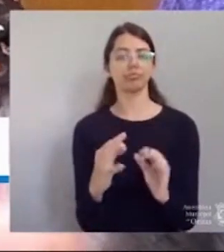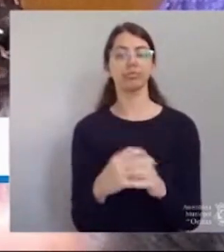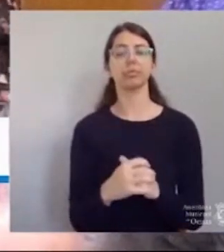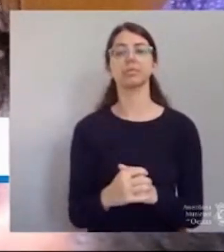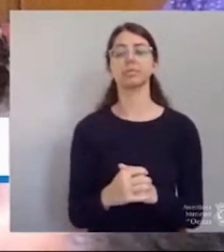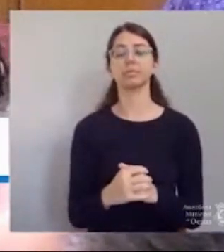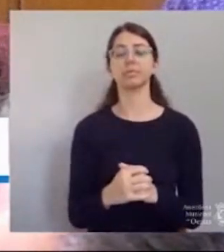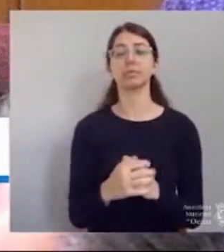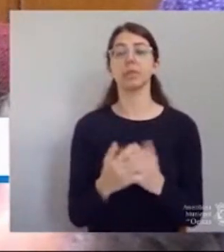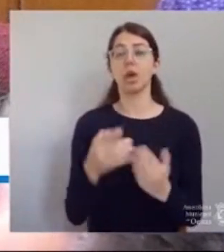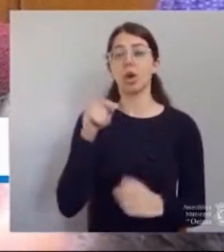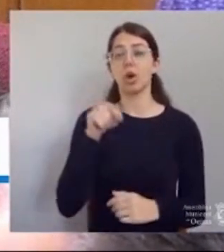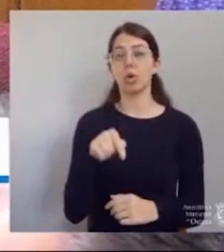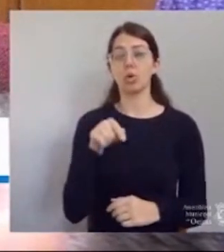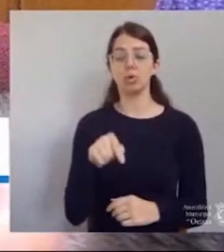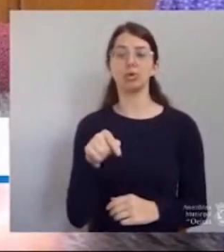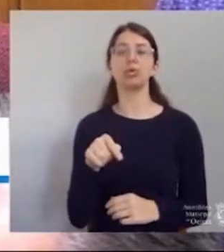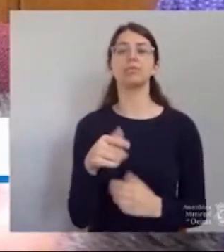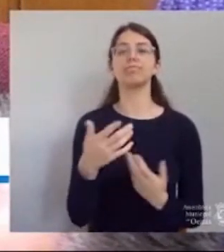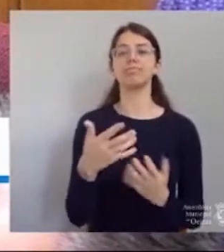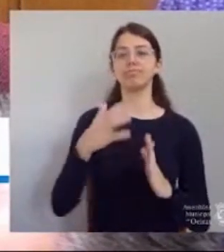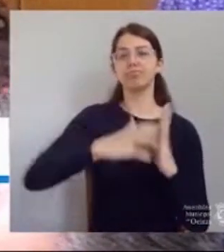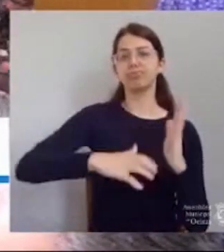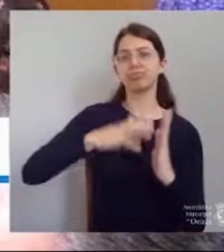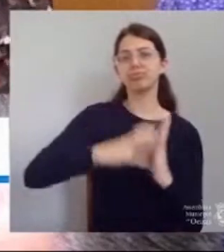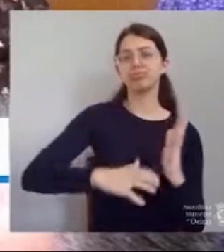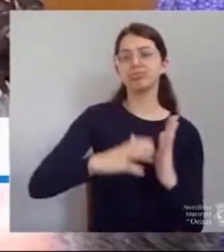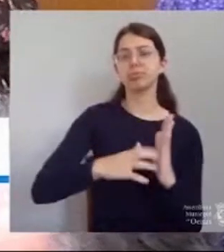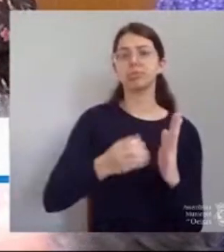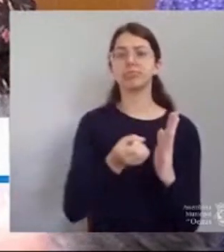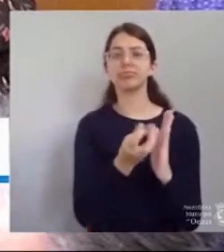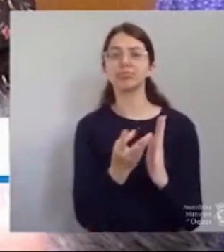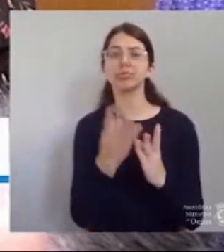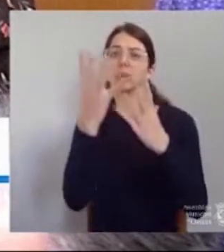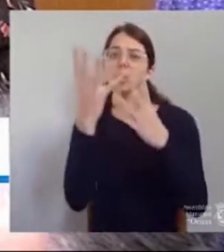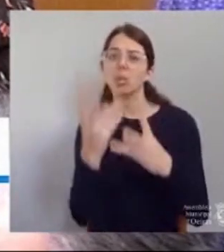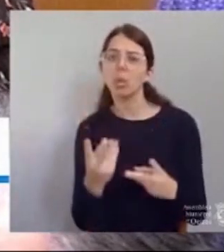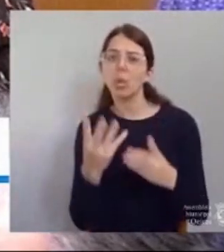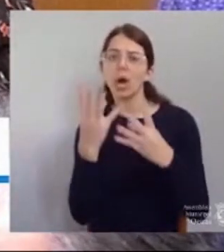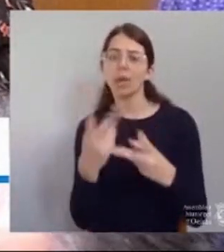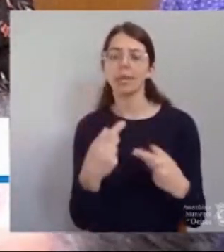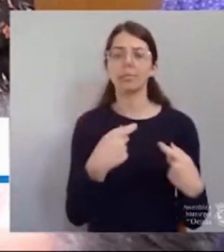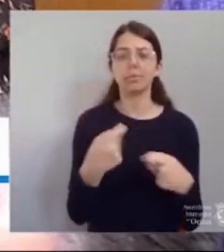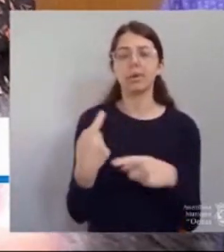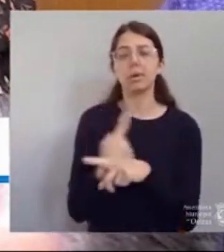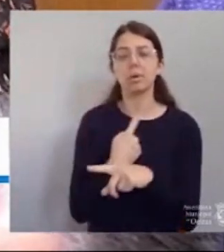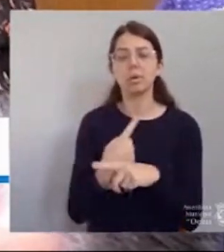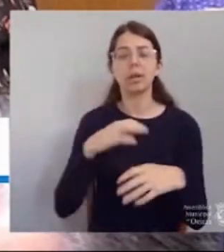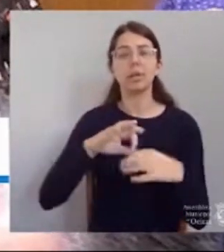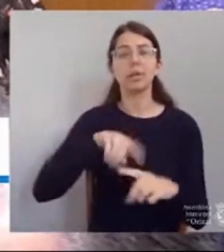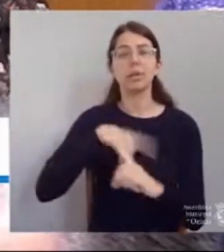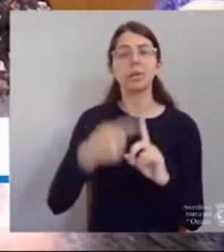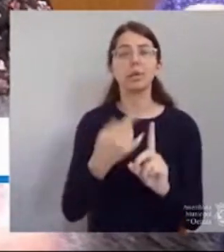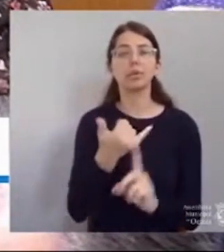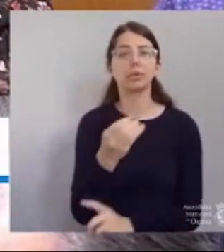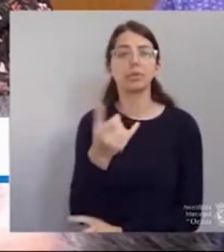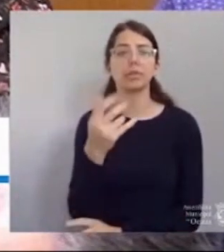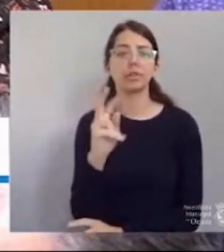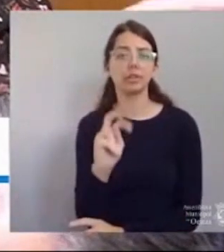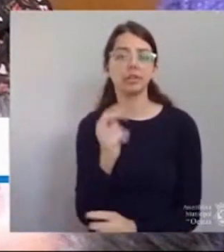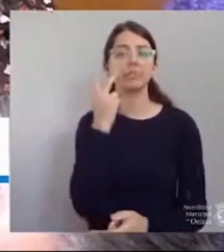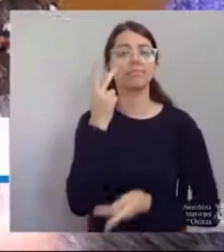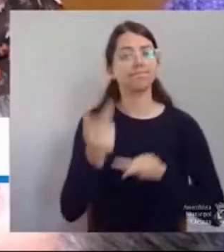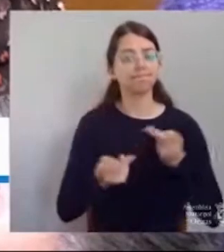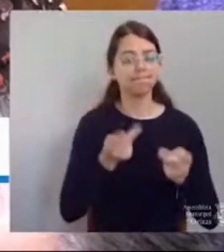Analisamos hoje os documentos da prestação de contas relativos ao ano 2023.